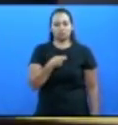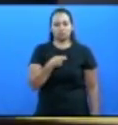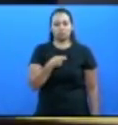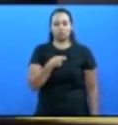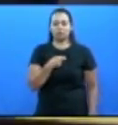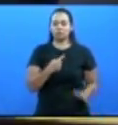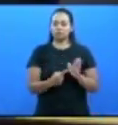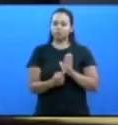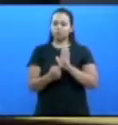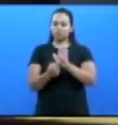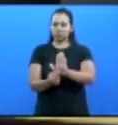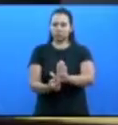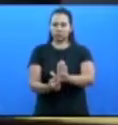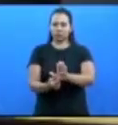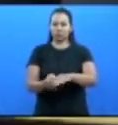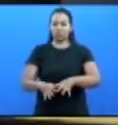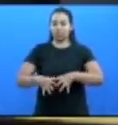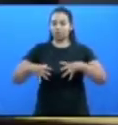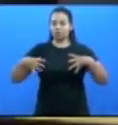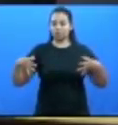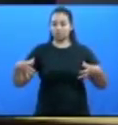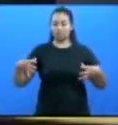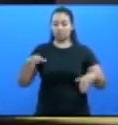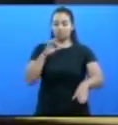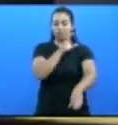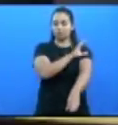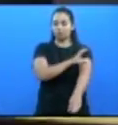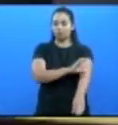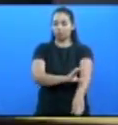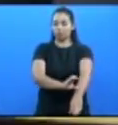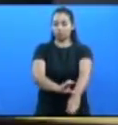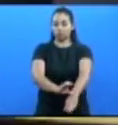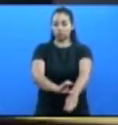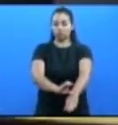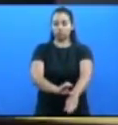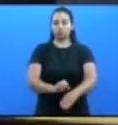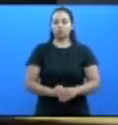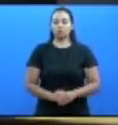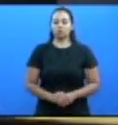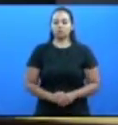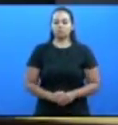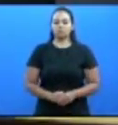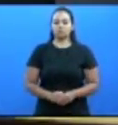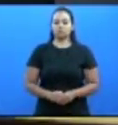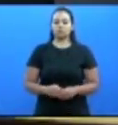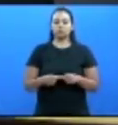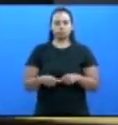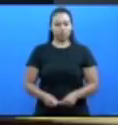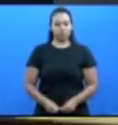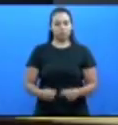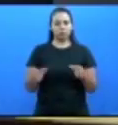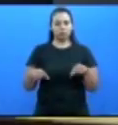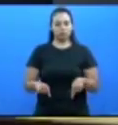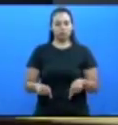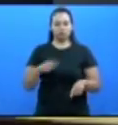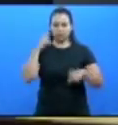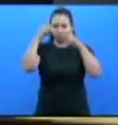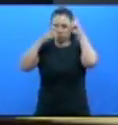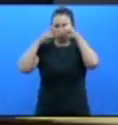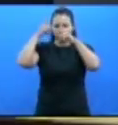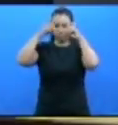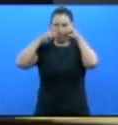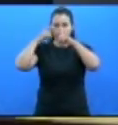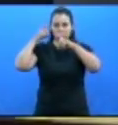nossa cultura em Araçatuba. Então, fica o registro da minha preocupação com